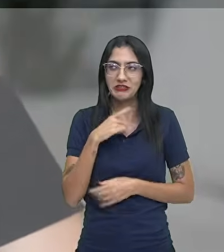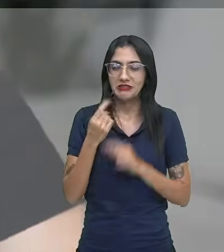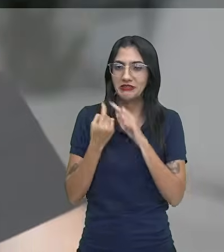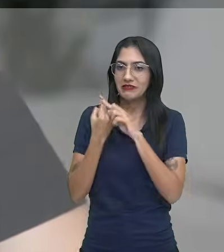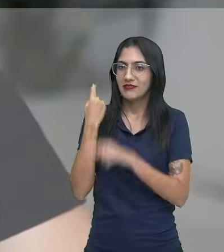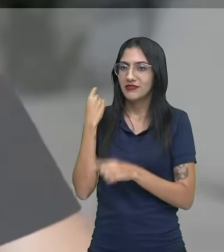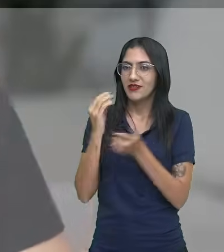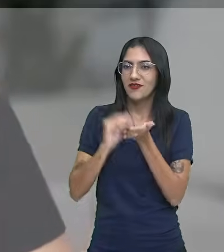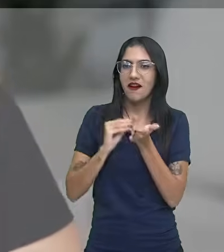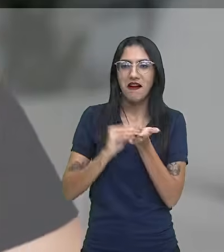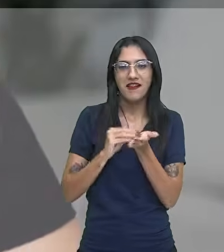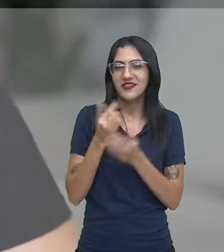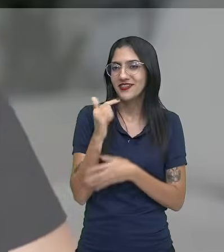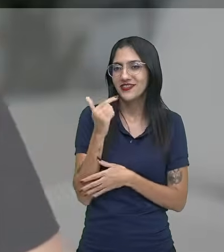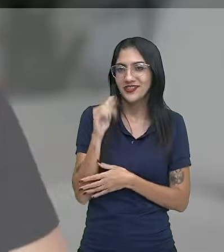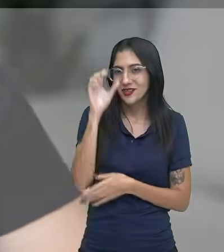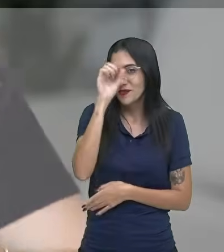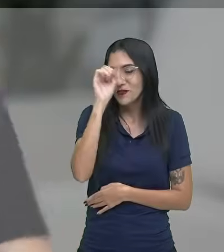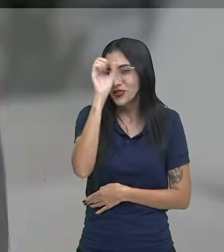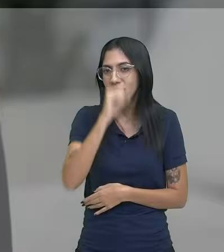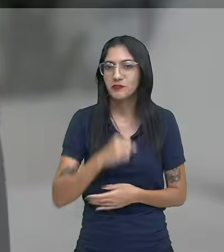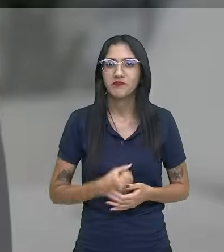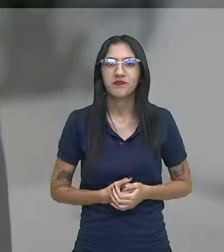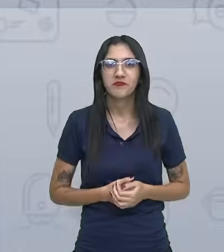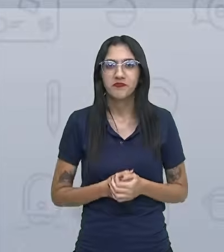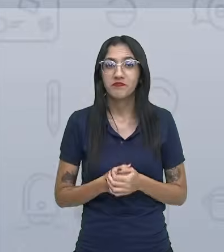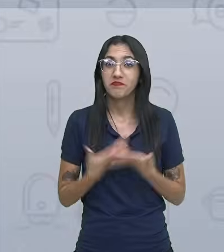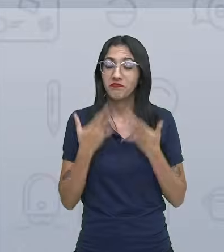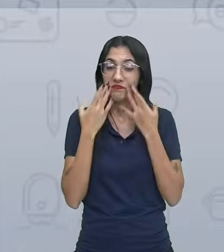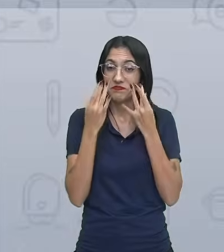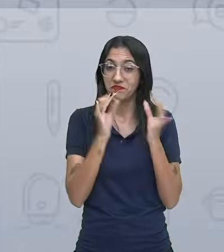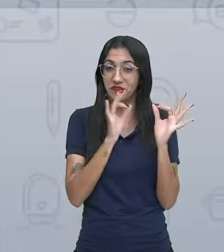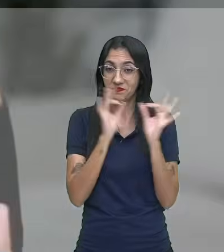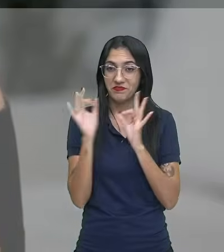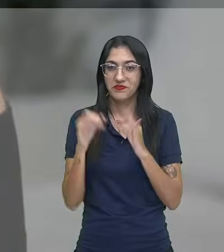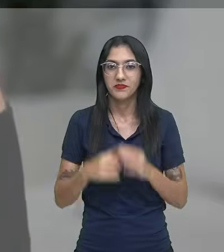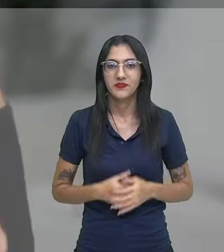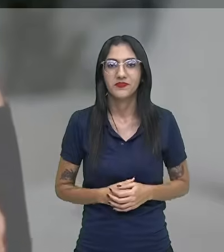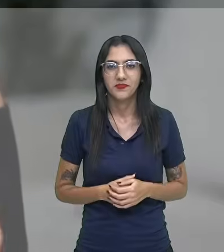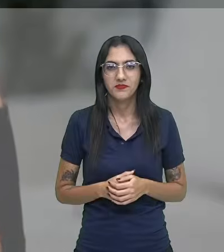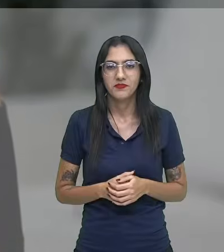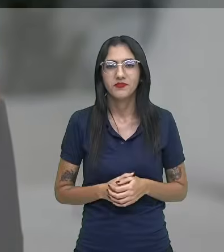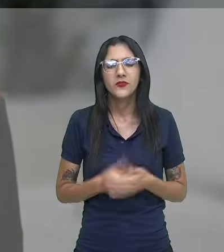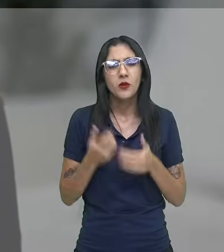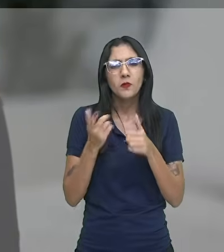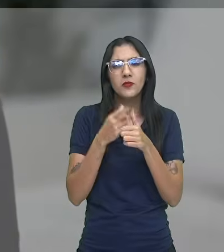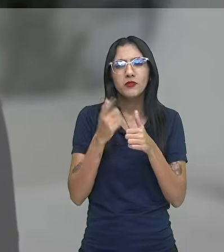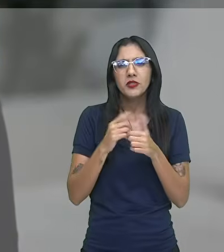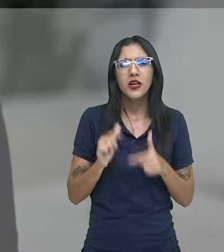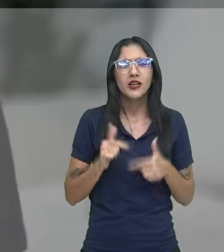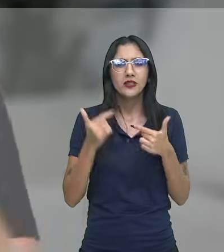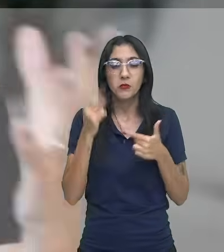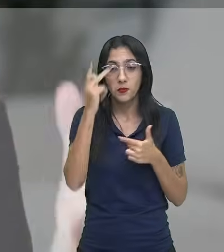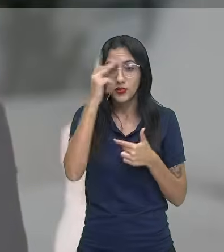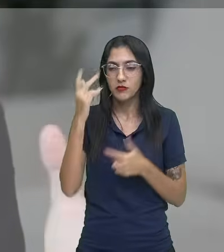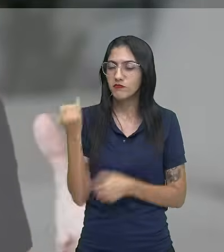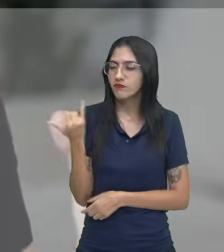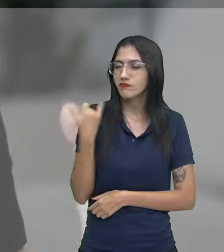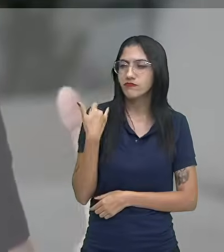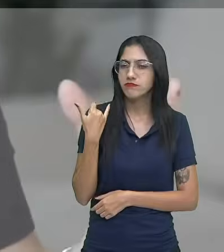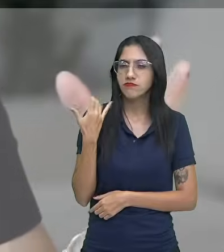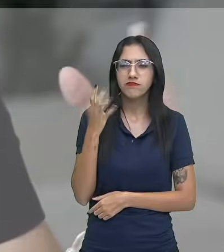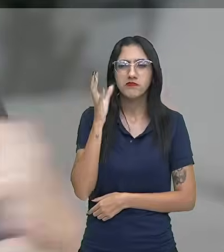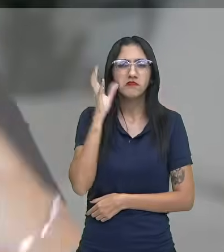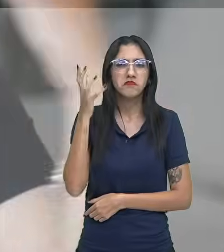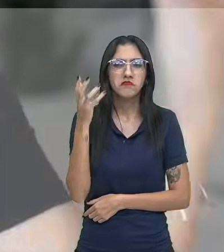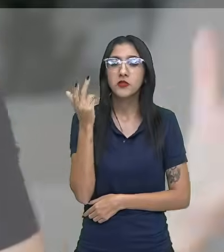lá no começo do meu aprendizado. Então, continua assistindo que vale a pena. A primeira situação é quando uma pessoa te conta uma coisa normal, assim,